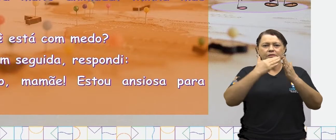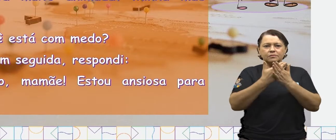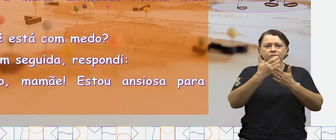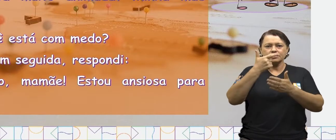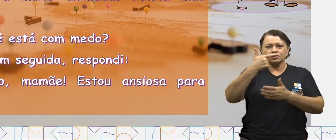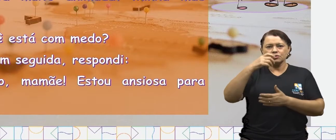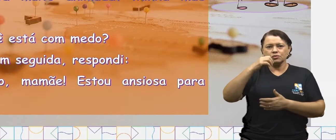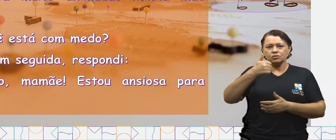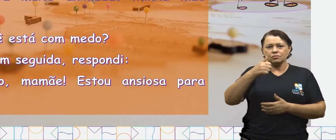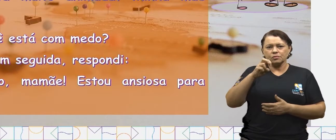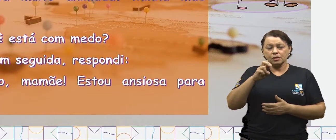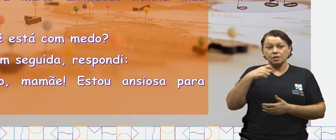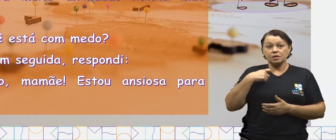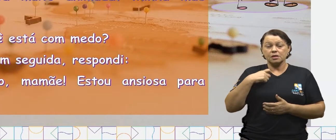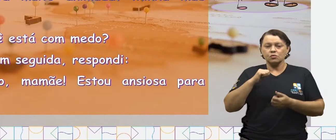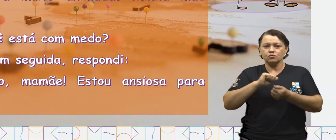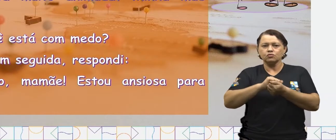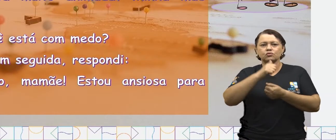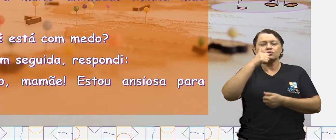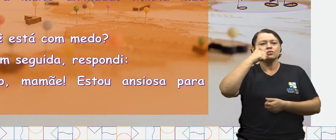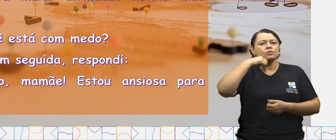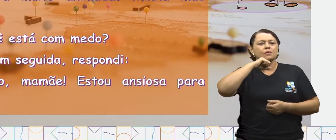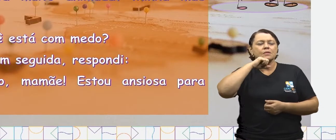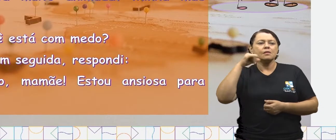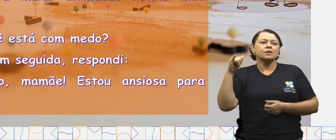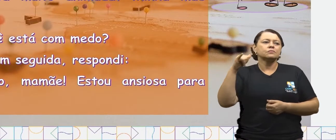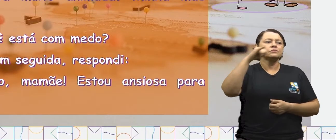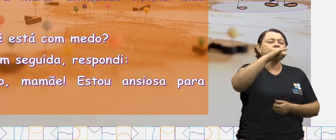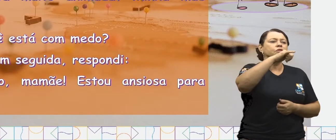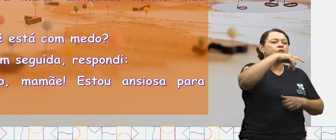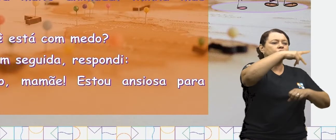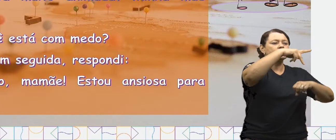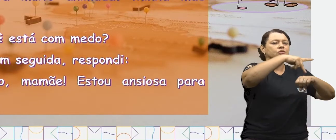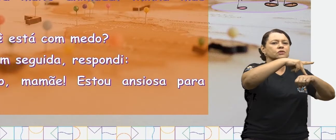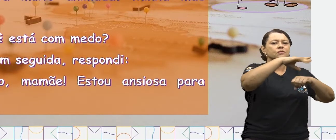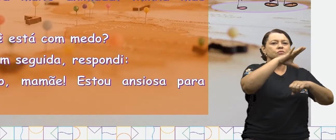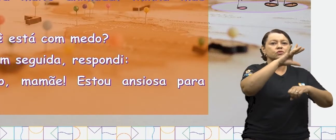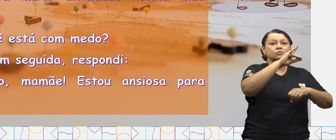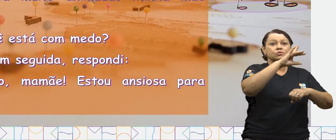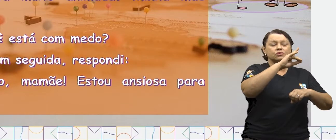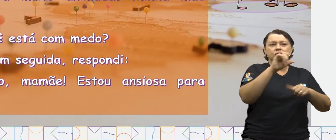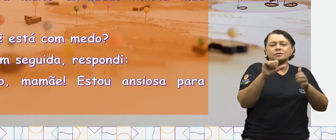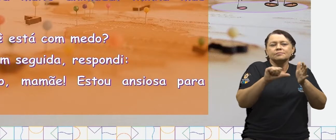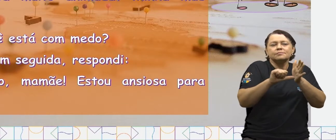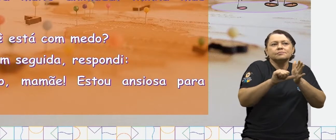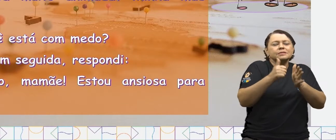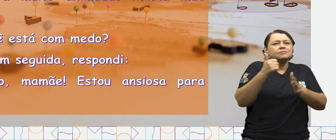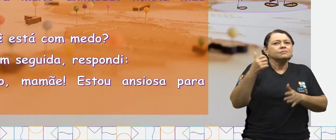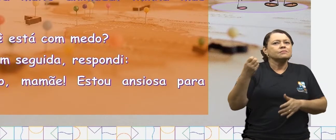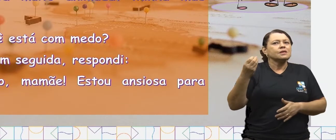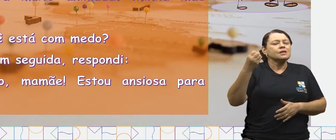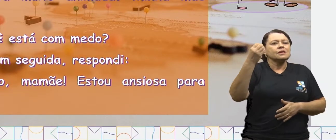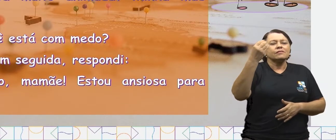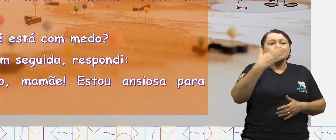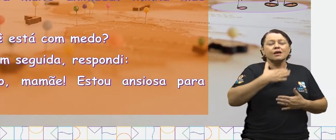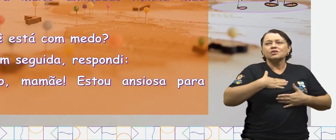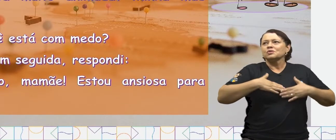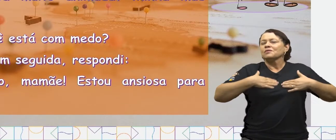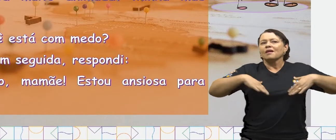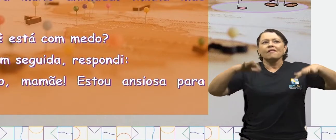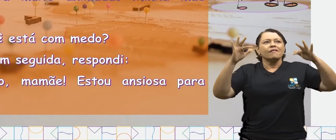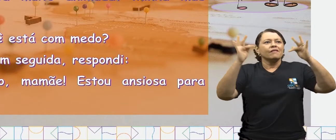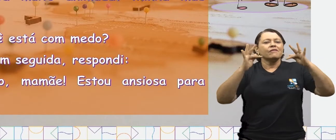2015, eu e minha mãe fomos ao Chile. Foi a minha primeira viagem de avião e eu estava muito